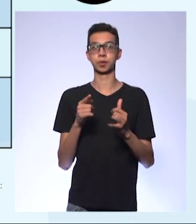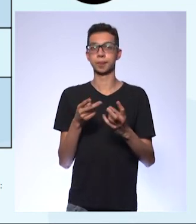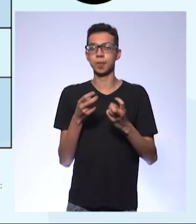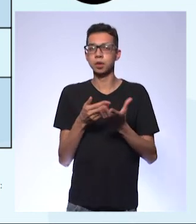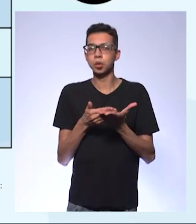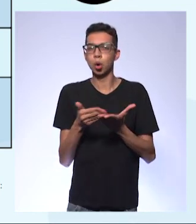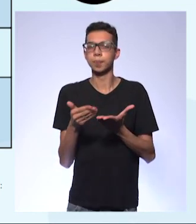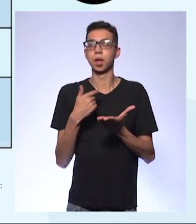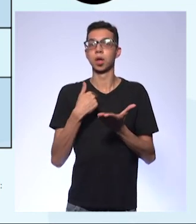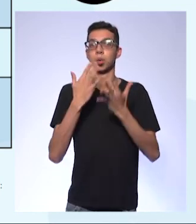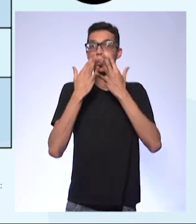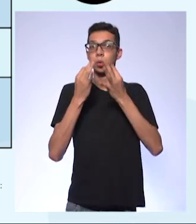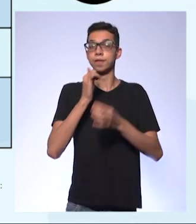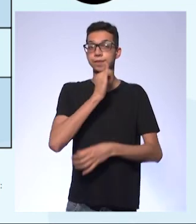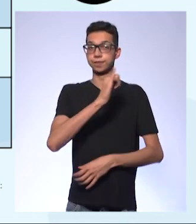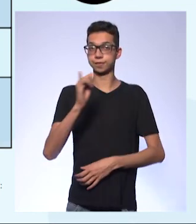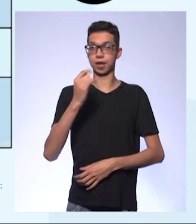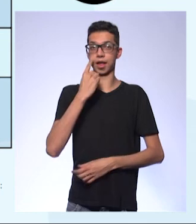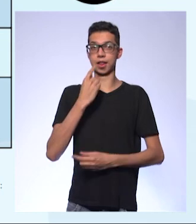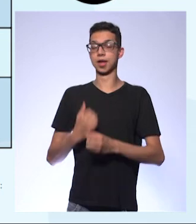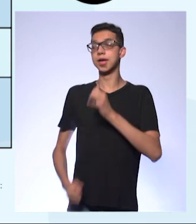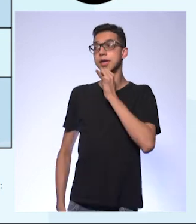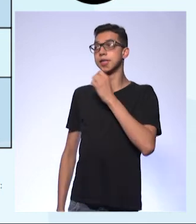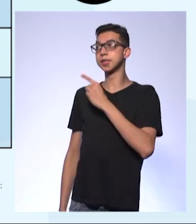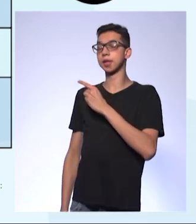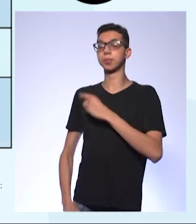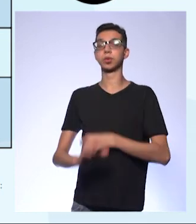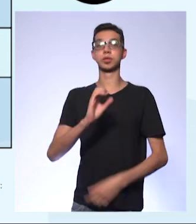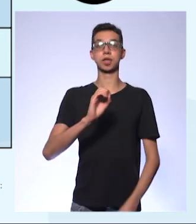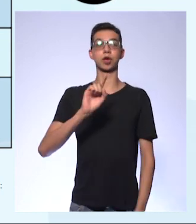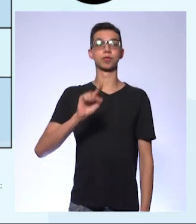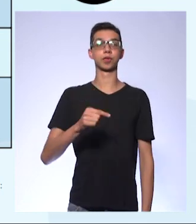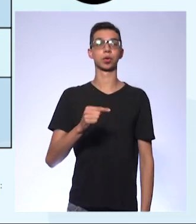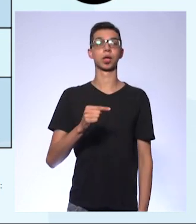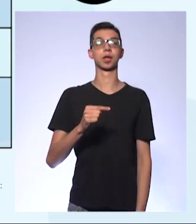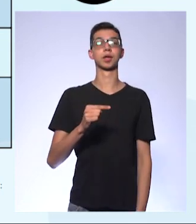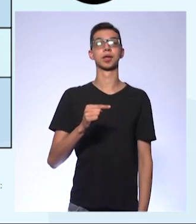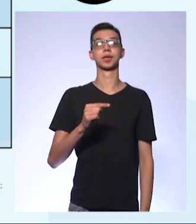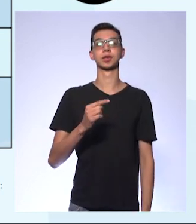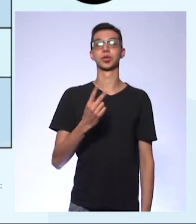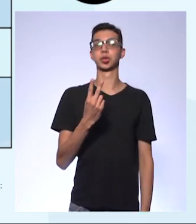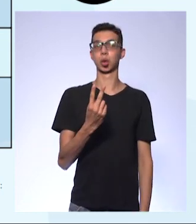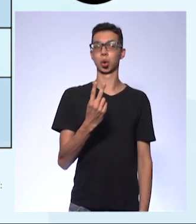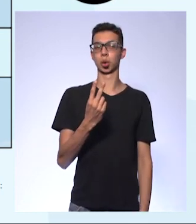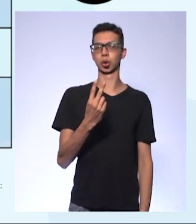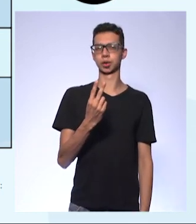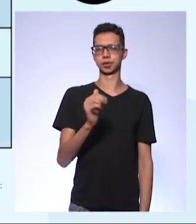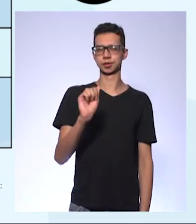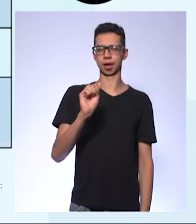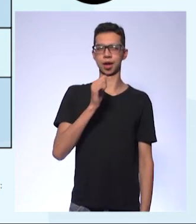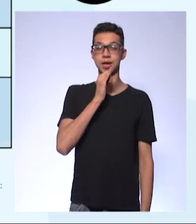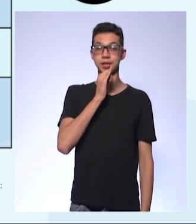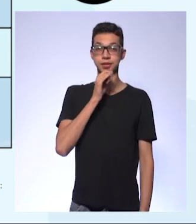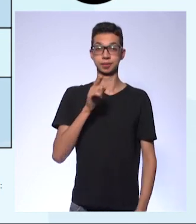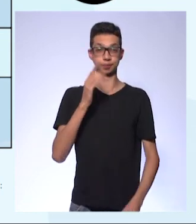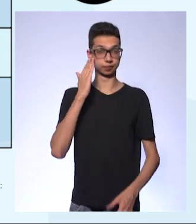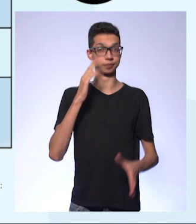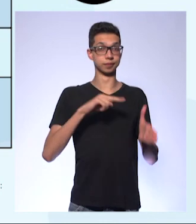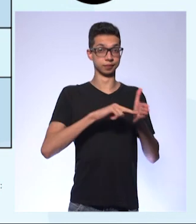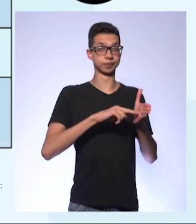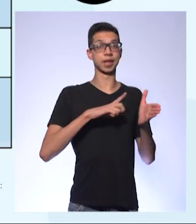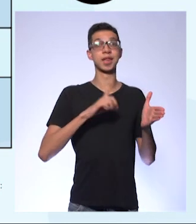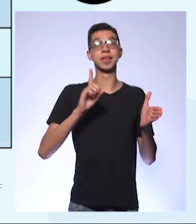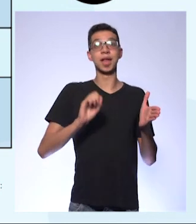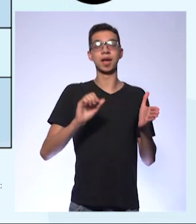olha, para correntes ali, por exemplo, acima de 0,2 ampere. Só para você ter uma ideia, as tomadas da nossa casa têm 10 ampere. Então,